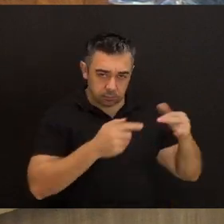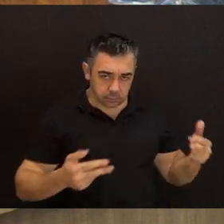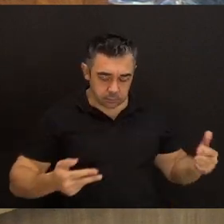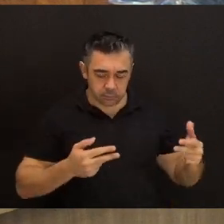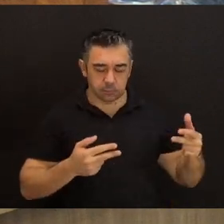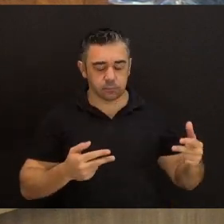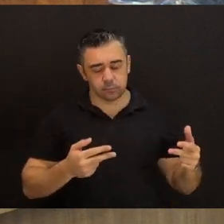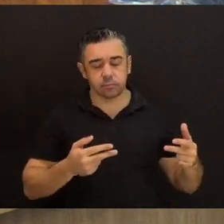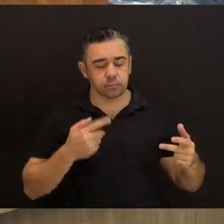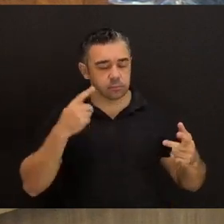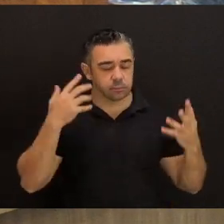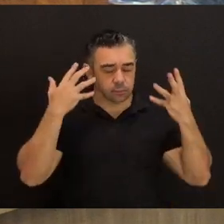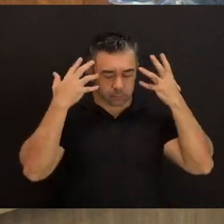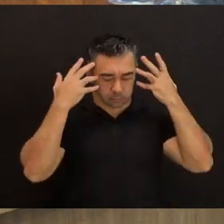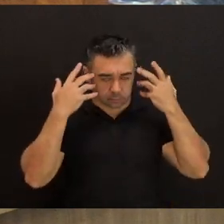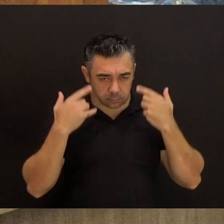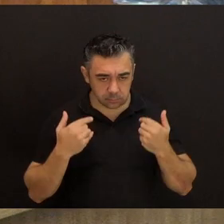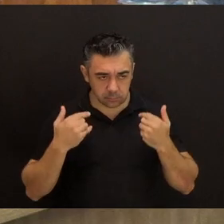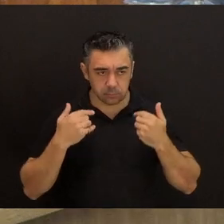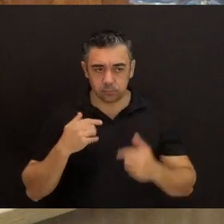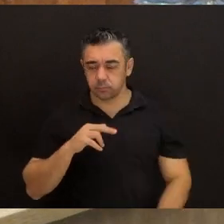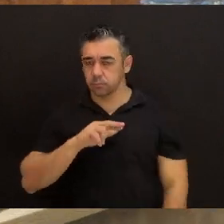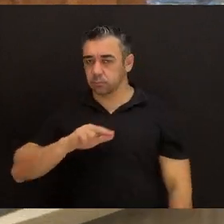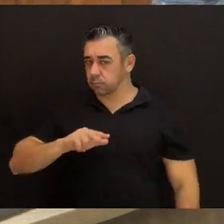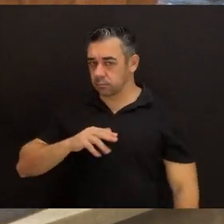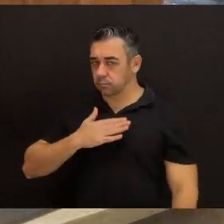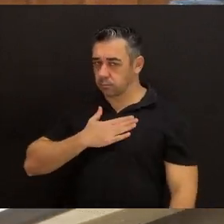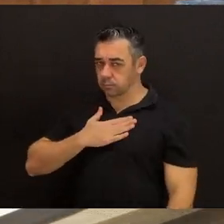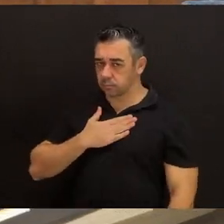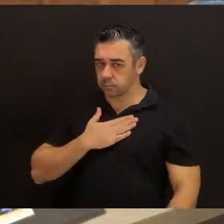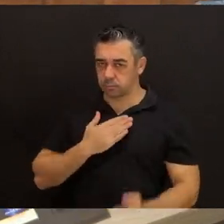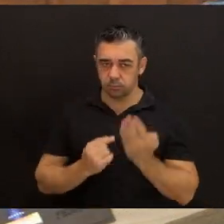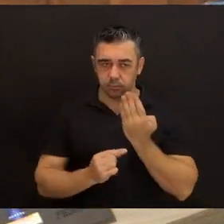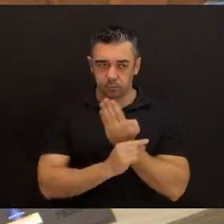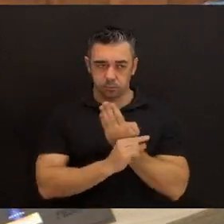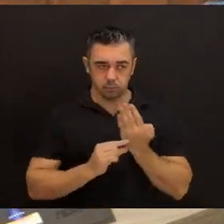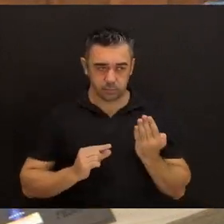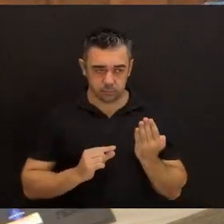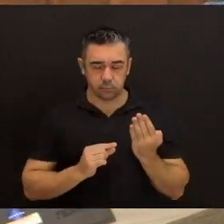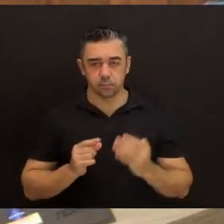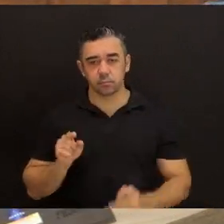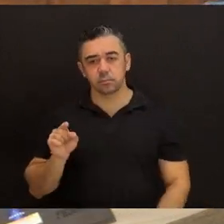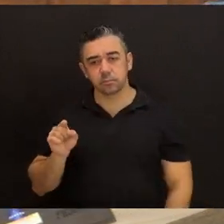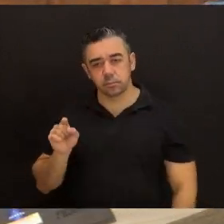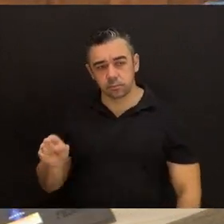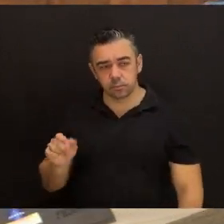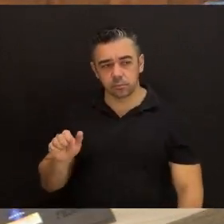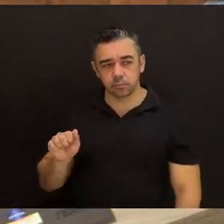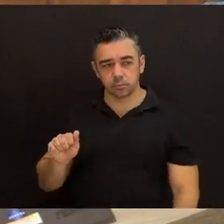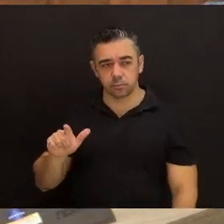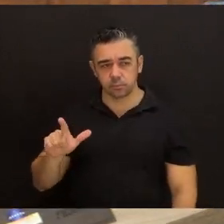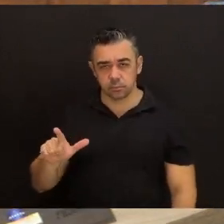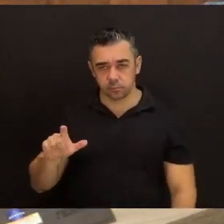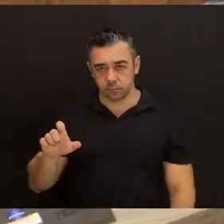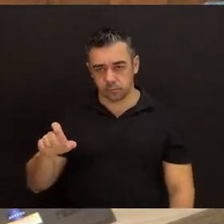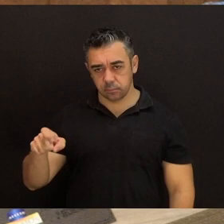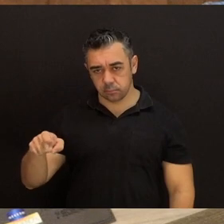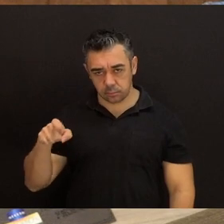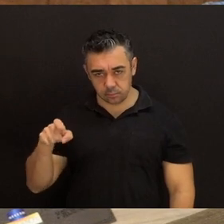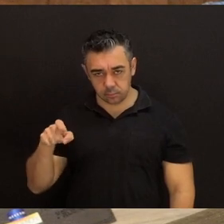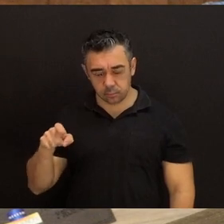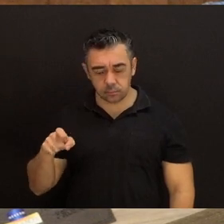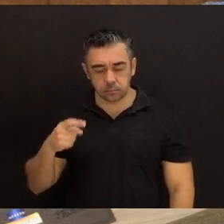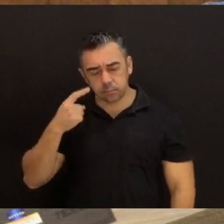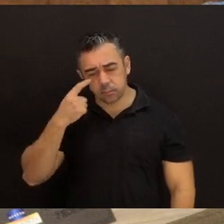em suas espinhais não é de minha autoria é de autoria do vereador Alex porcote mas estava acompanhando